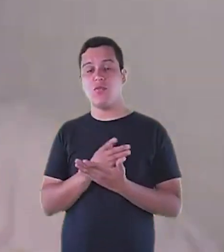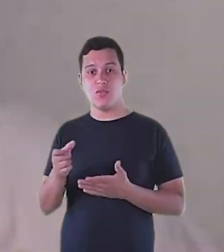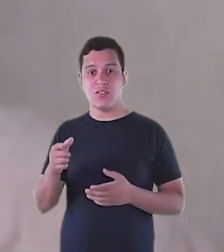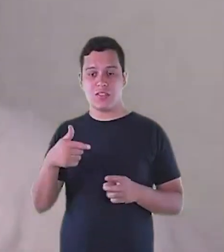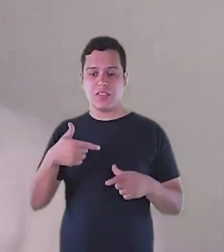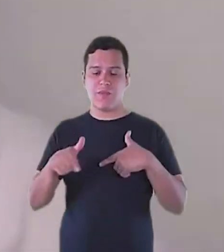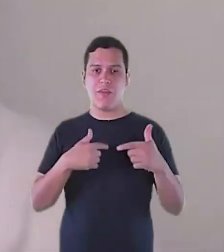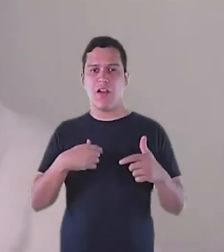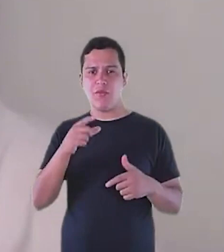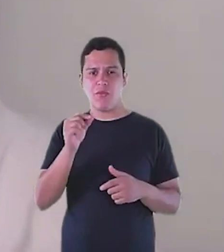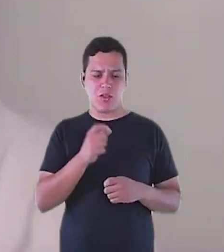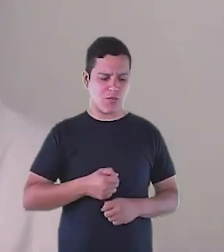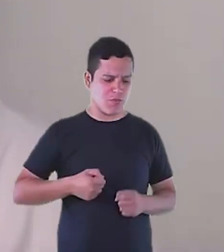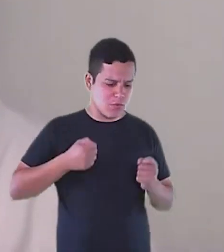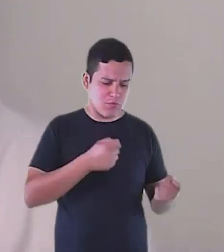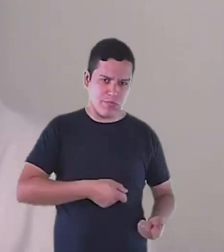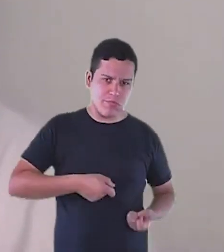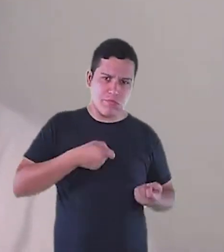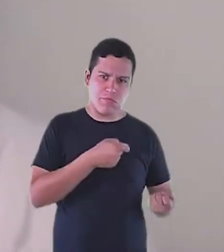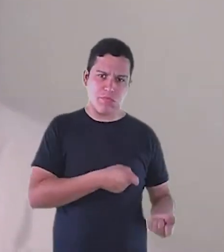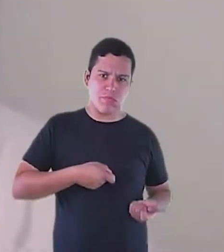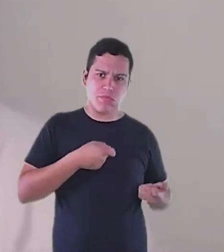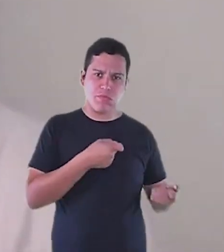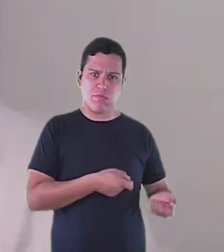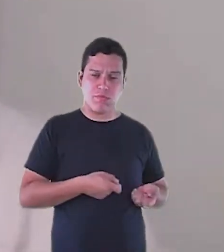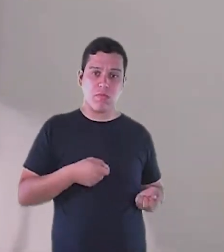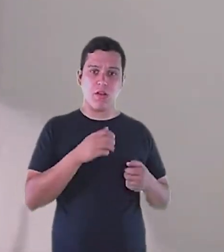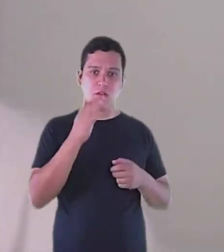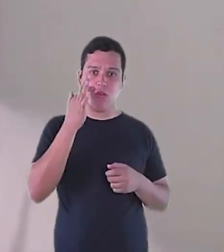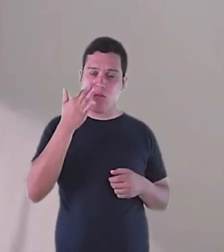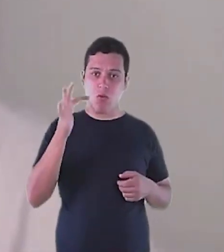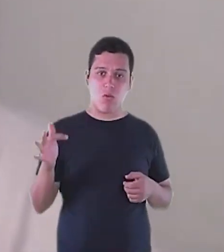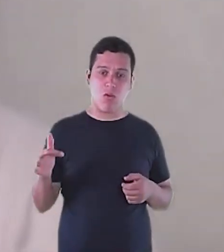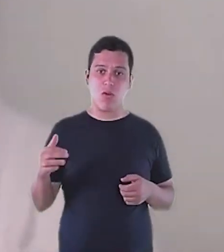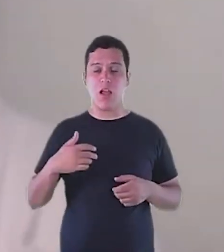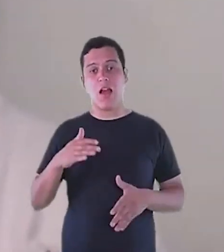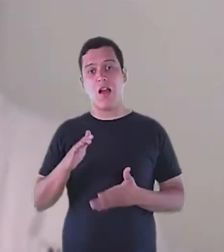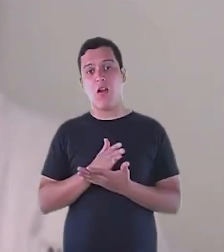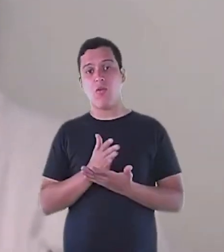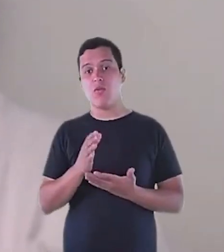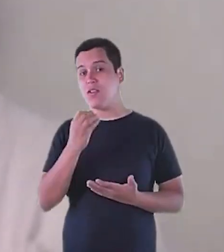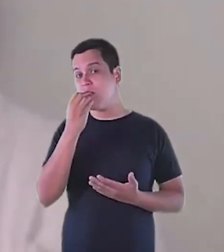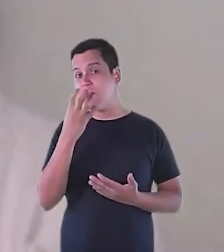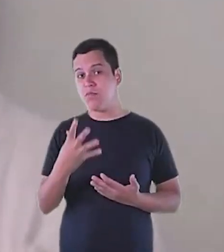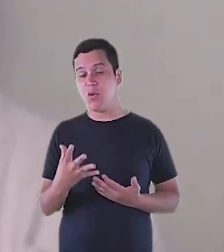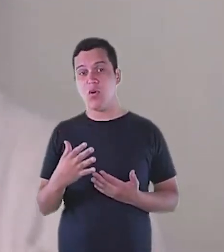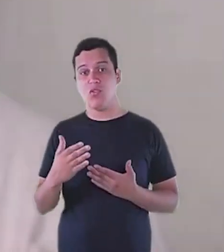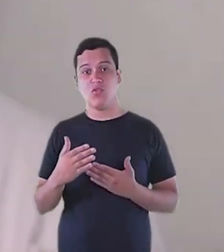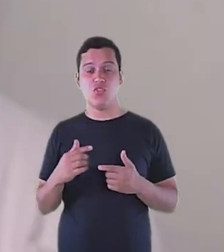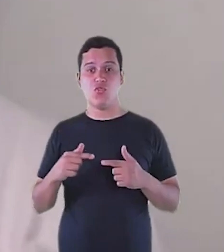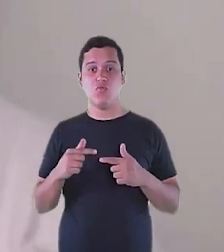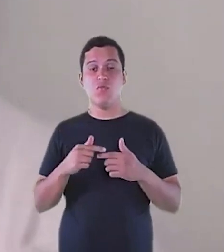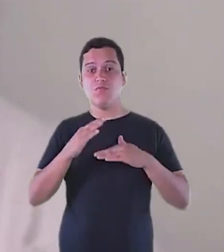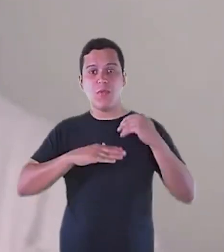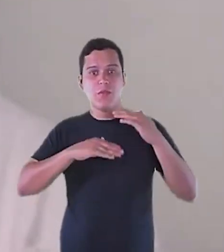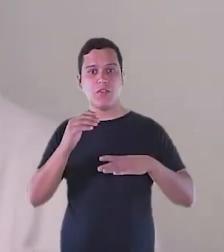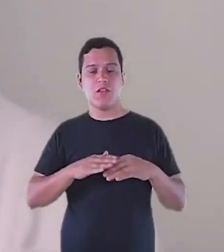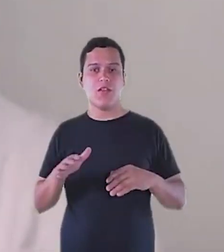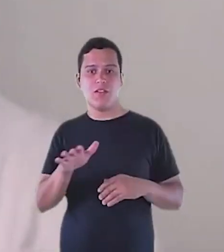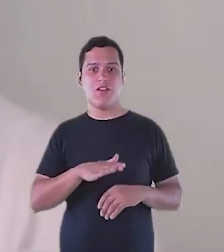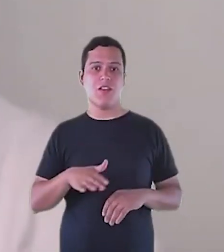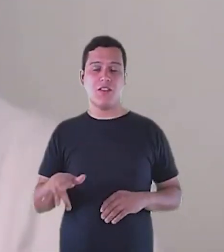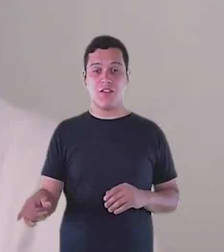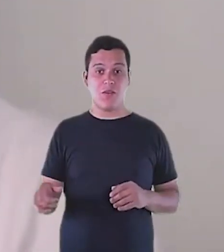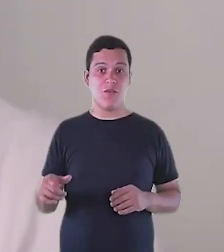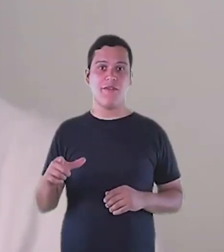ouro, ali onde fica a República de Gana, o Togo, até perto da Nigéria. E era muito procurado, muito